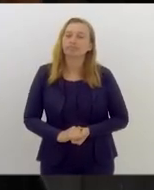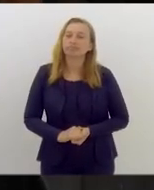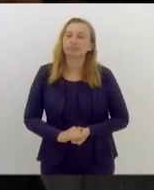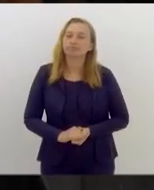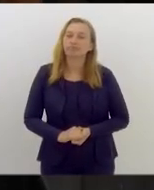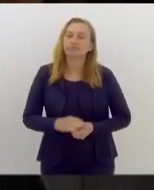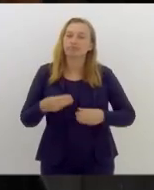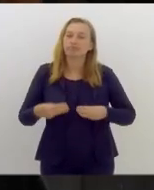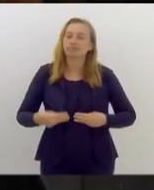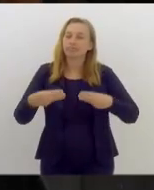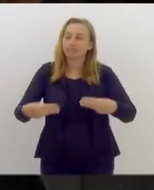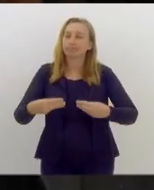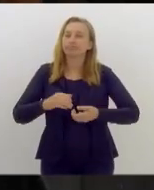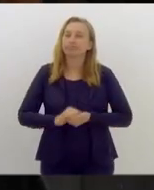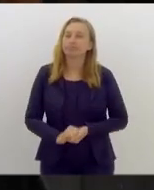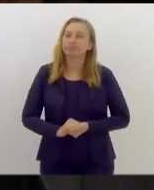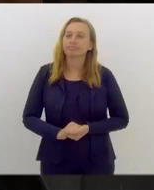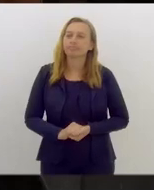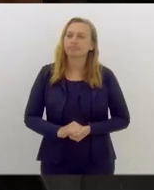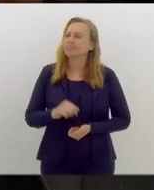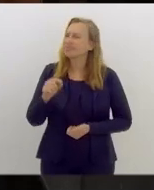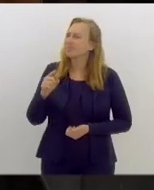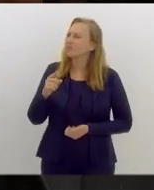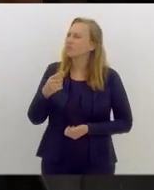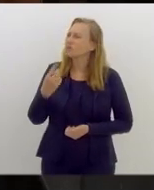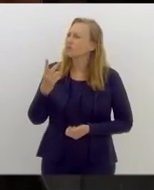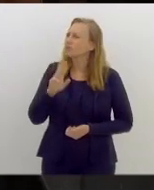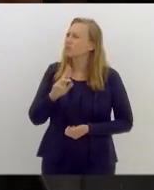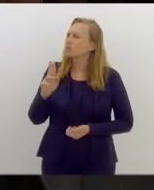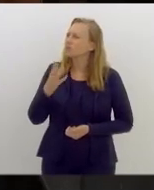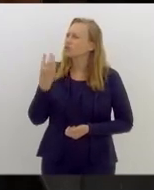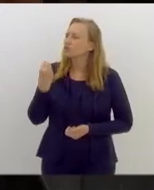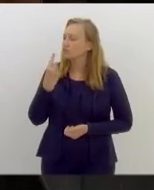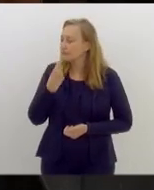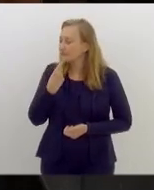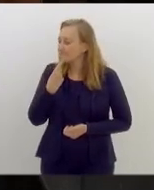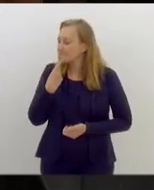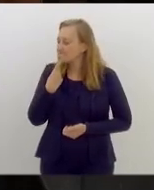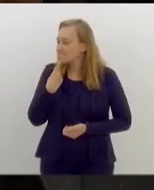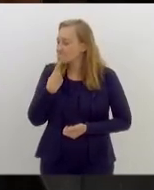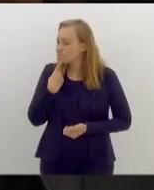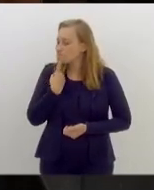o ministro, aquele que veio da AGU,